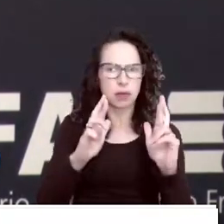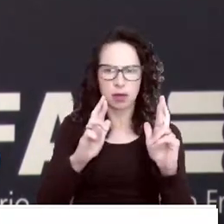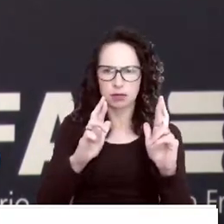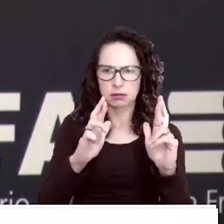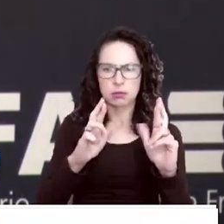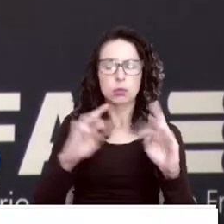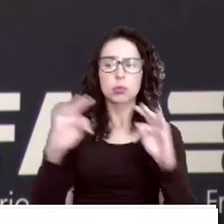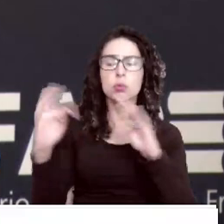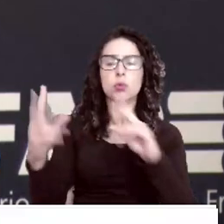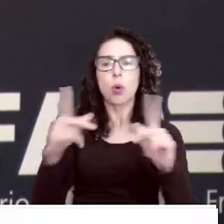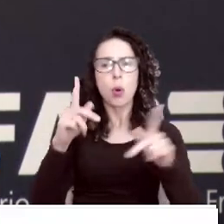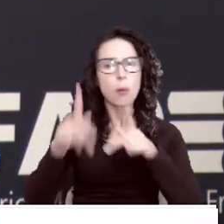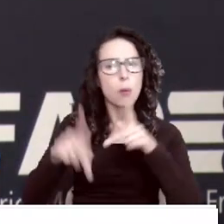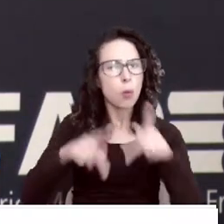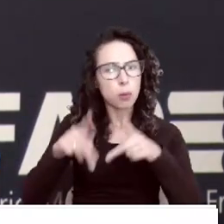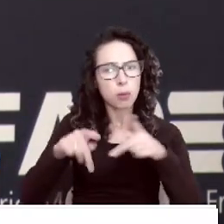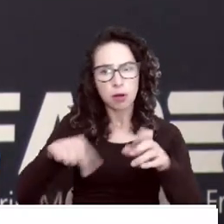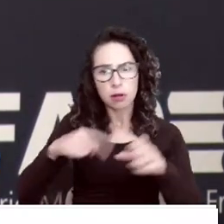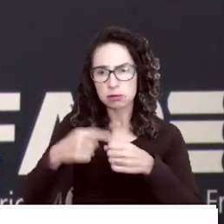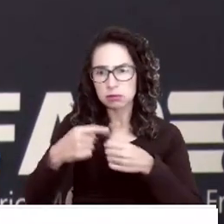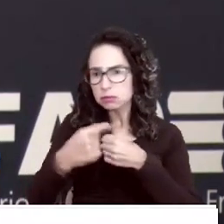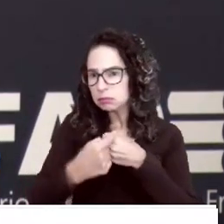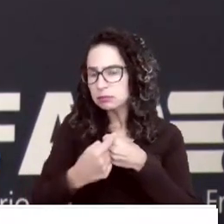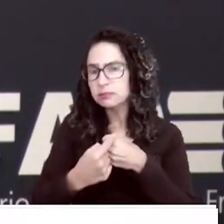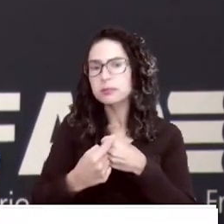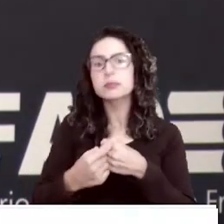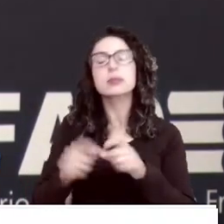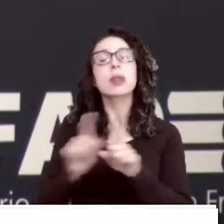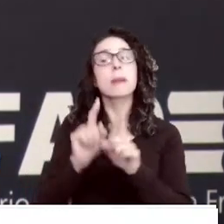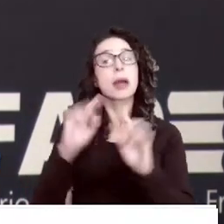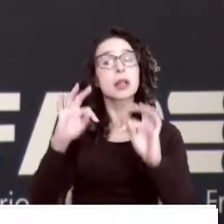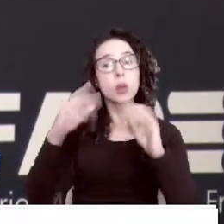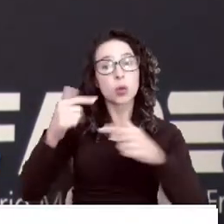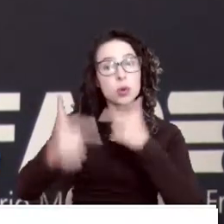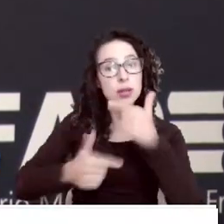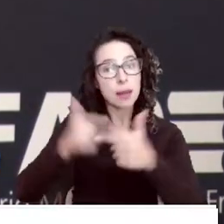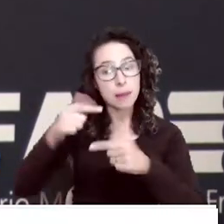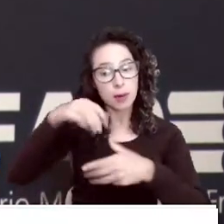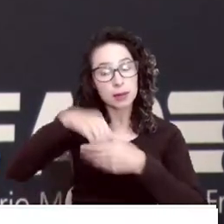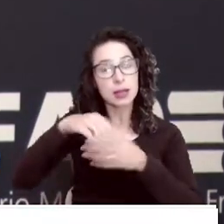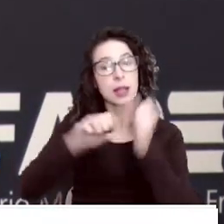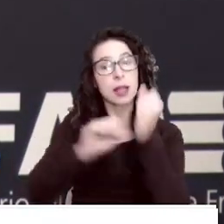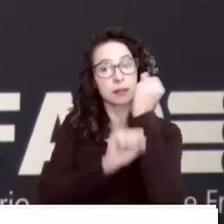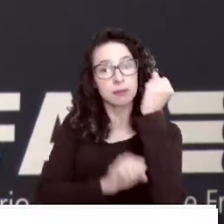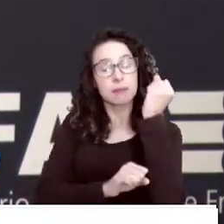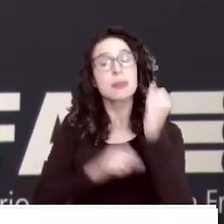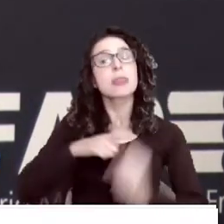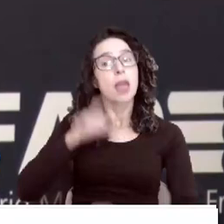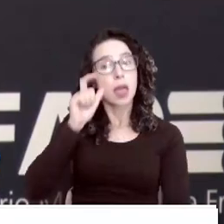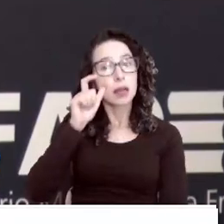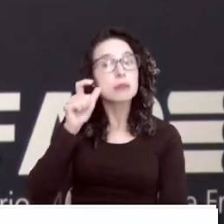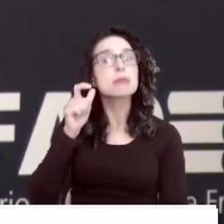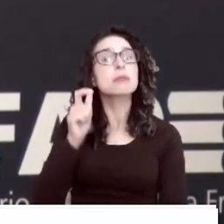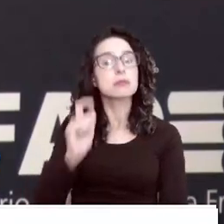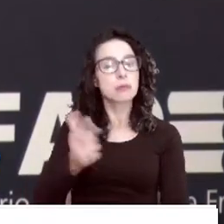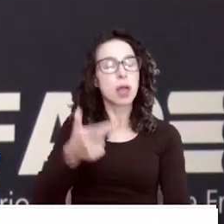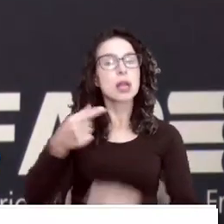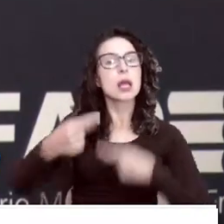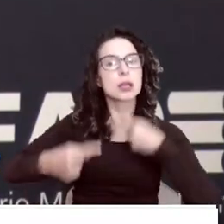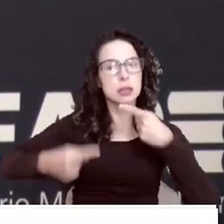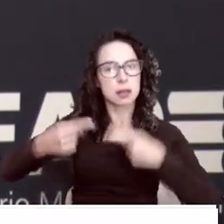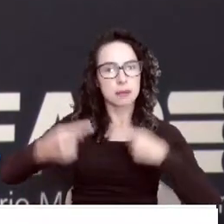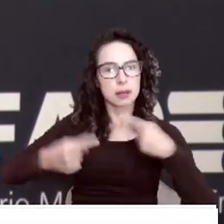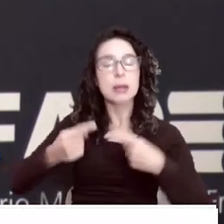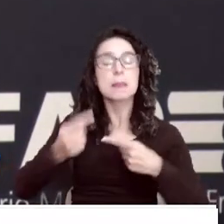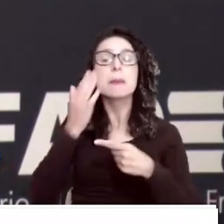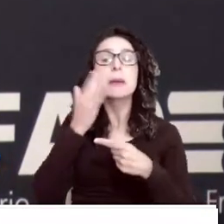população da cidade, com o funcionário da Sabesp, que tem interesses em fazer a discussão, para saber qual